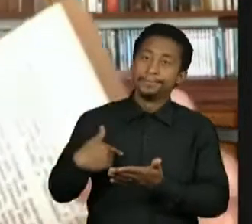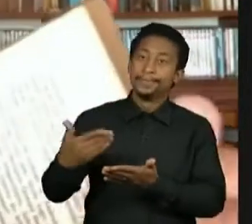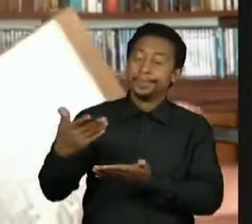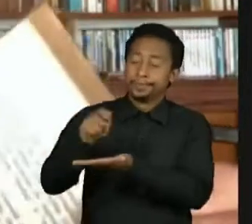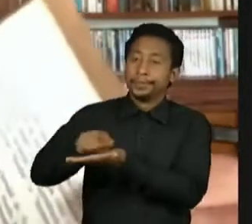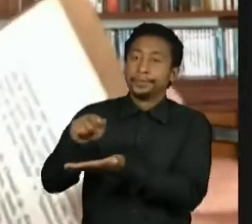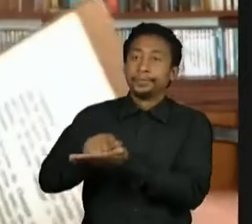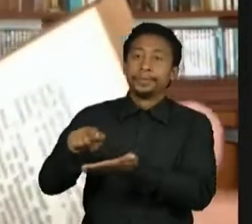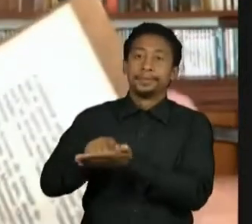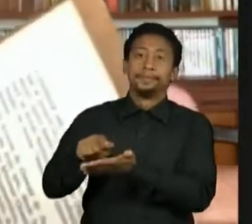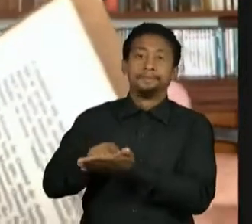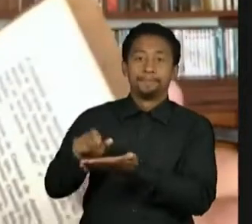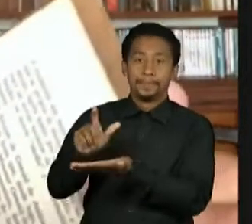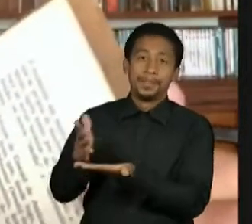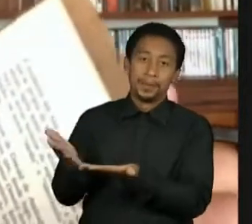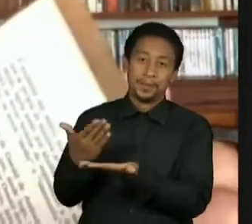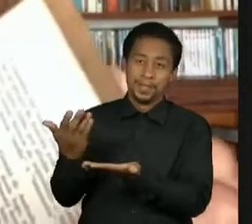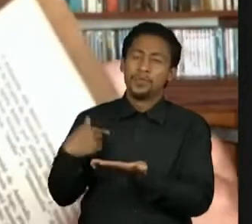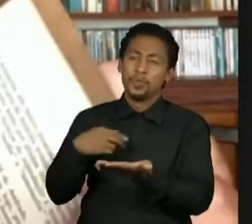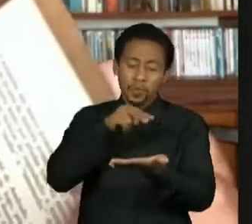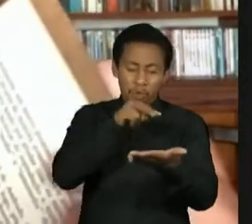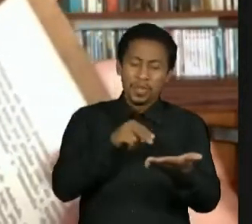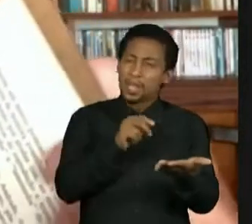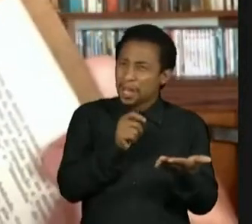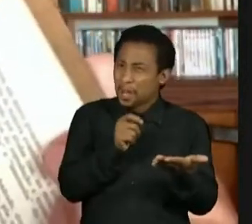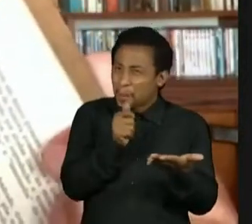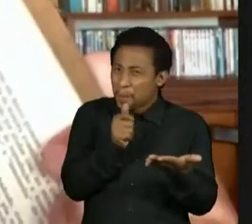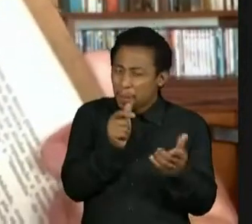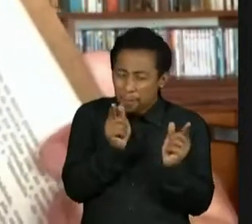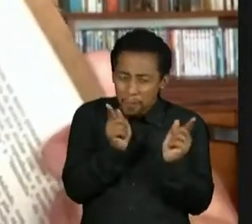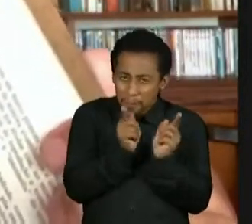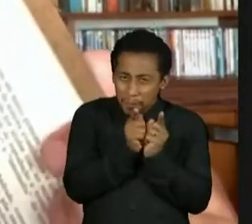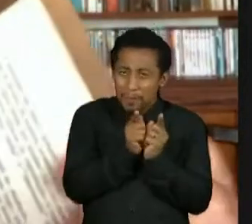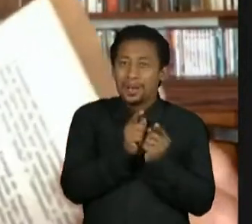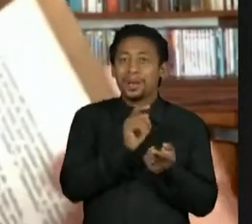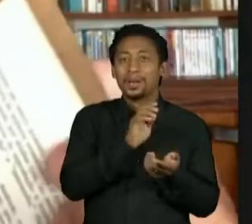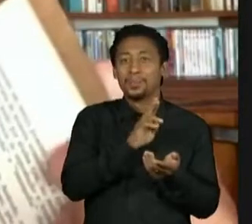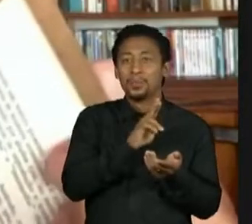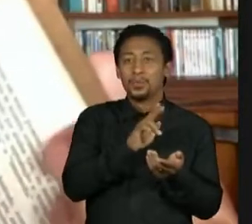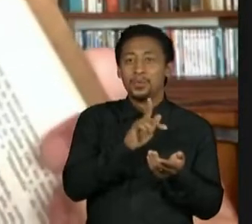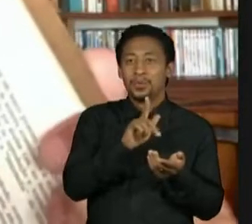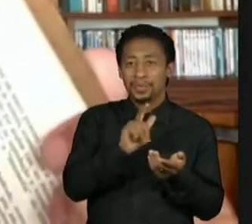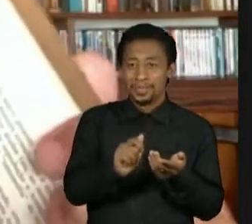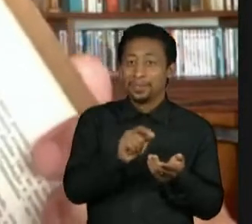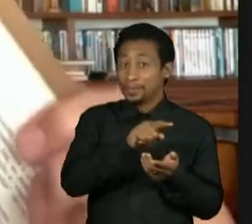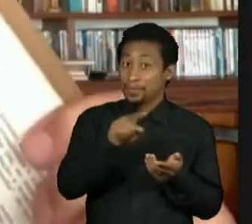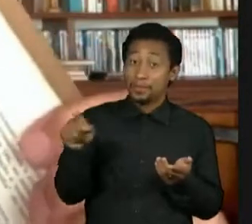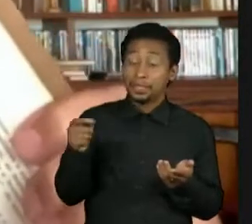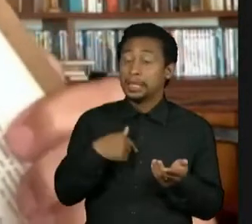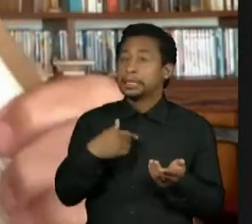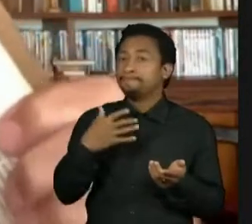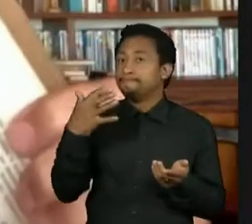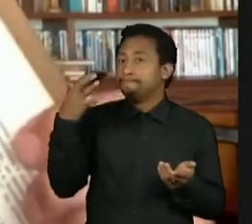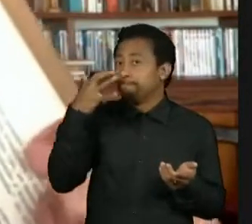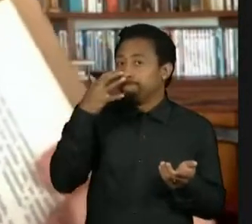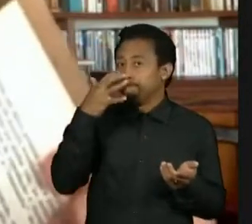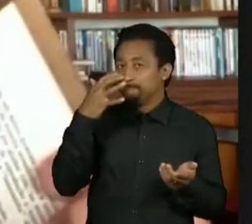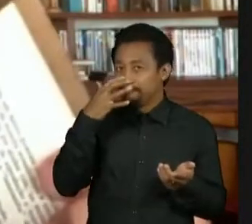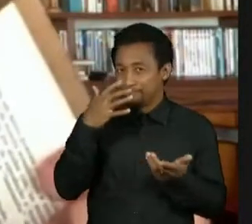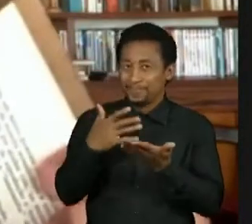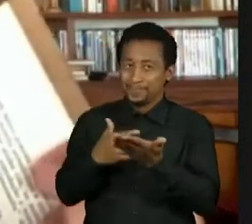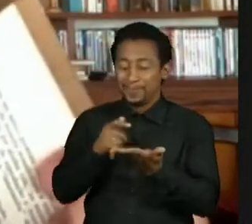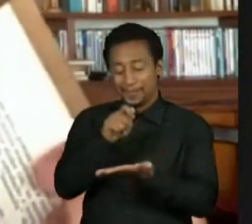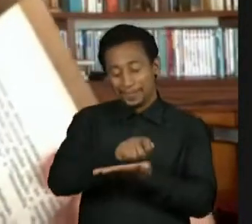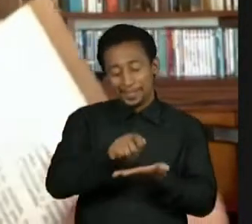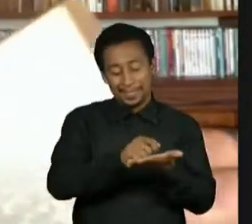Né? Eu gostaria de ler aqui um trecho da bula do Haroldo para você apreciar melhor Serafim Ponte Grande. Se a Vera me